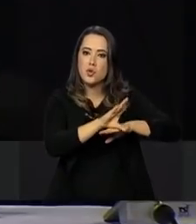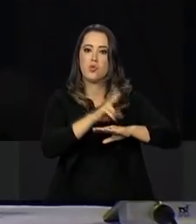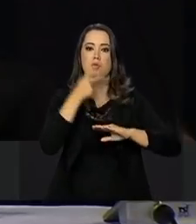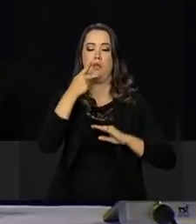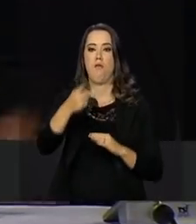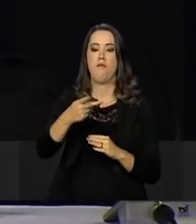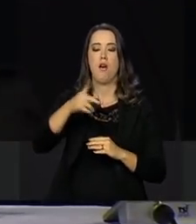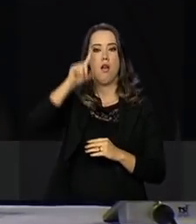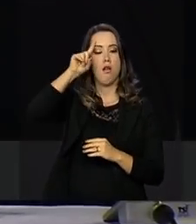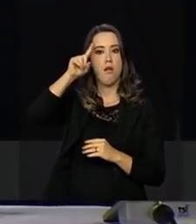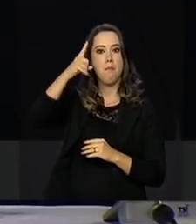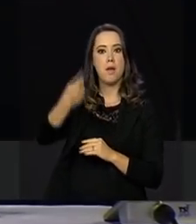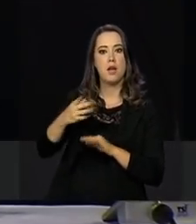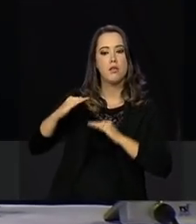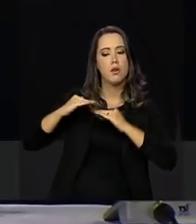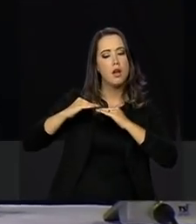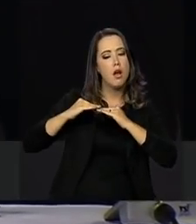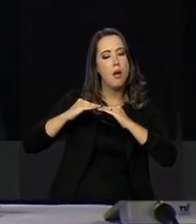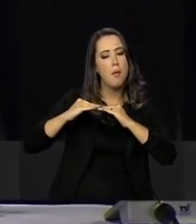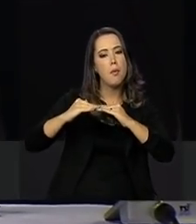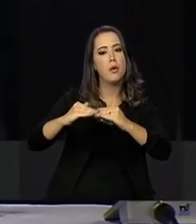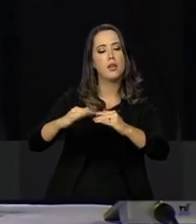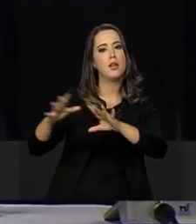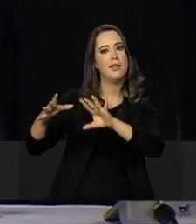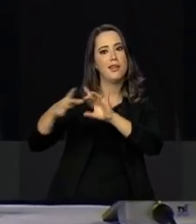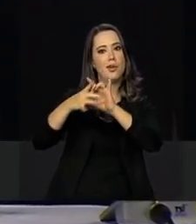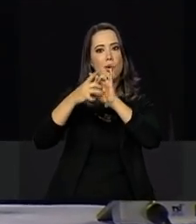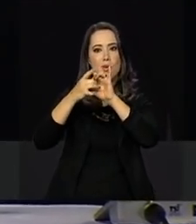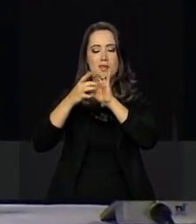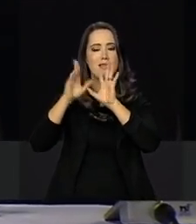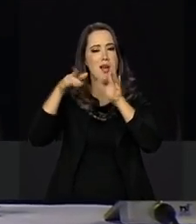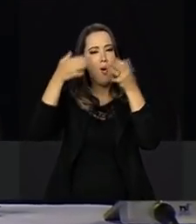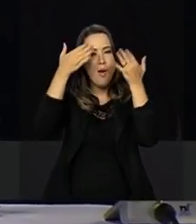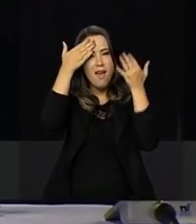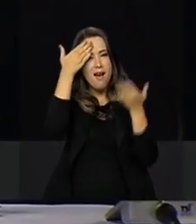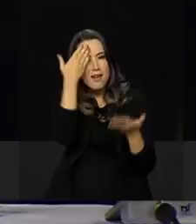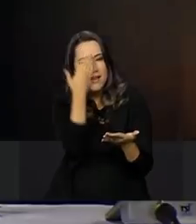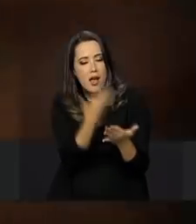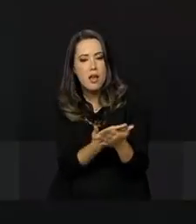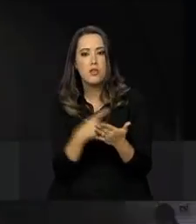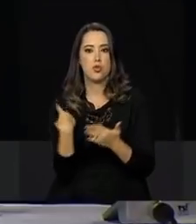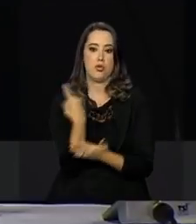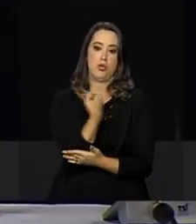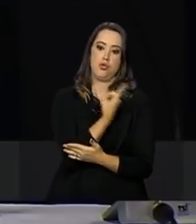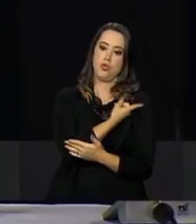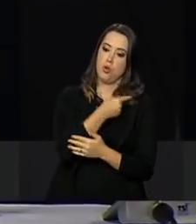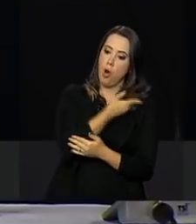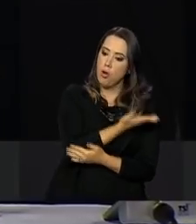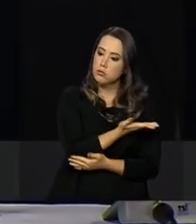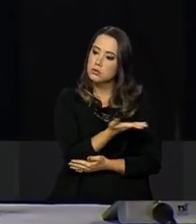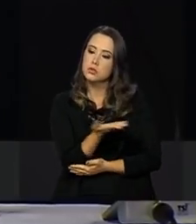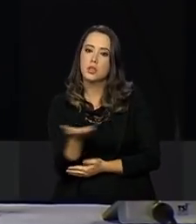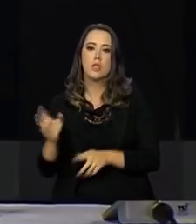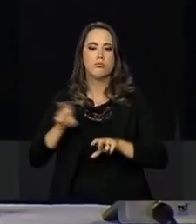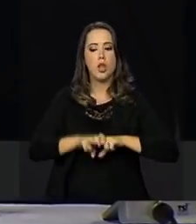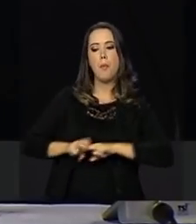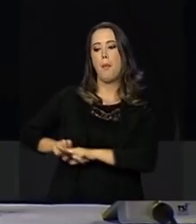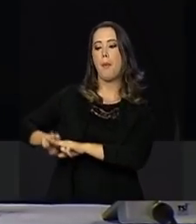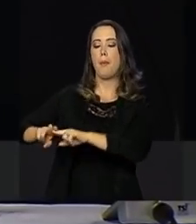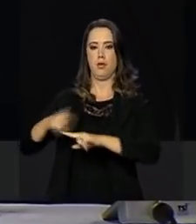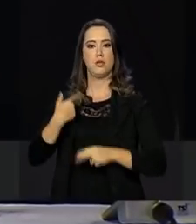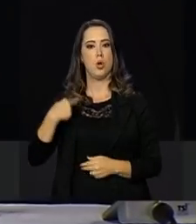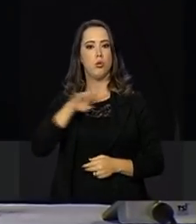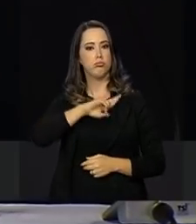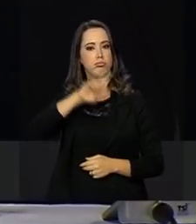constitucional alude à harmonia entre os poderes, é na convicção mais absoluta de que nós todos que aqui estamos somos